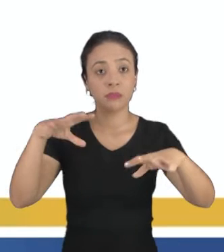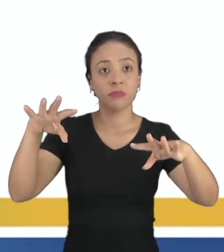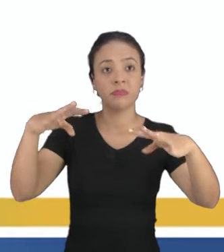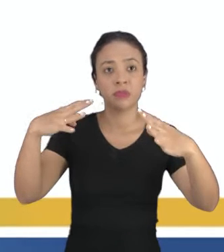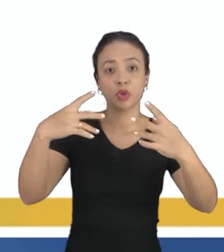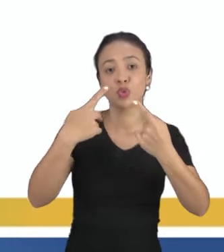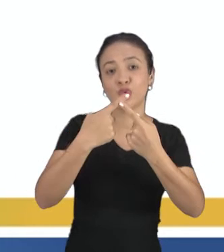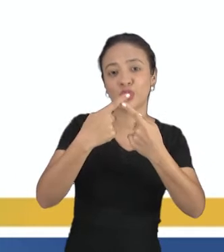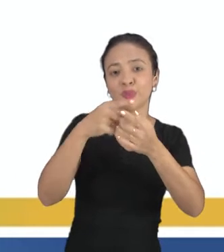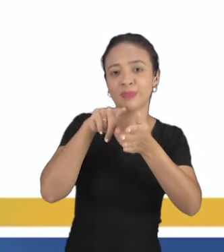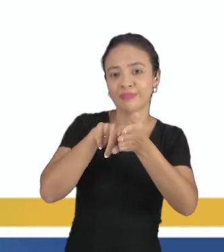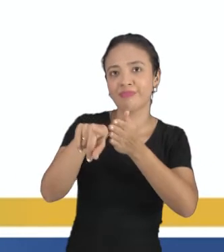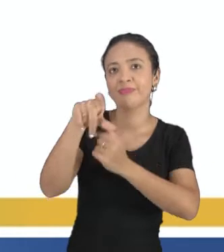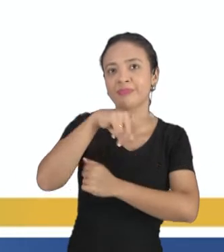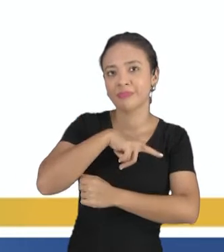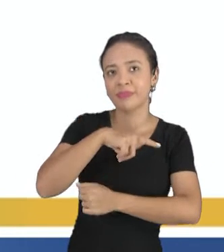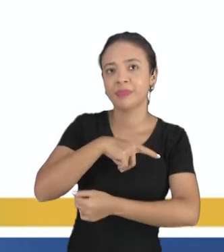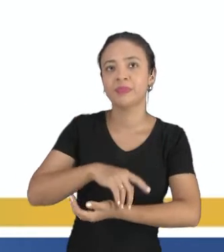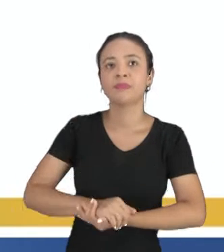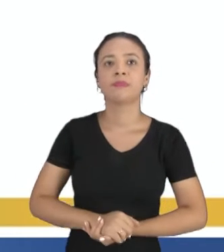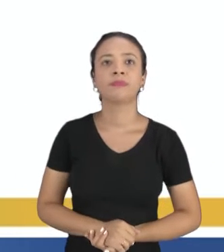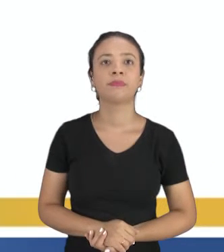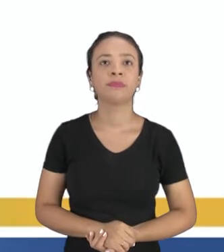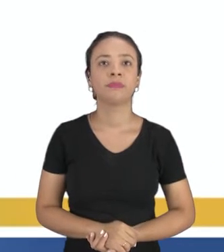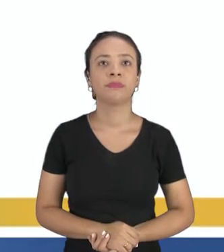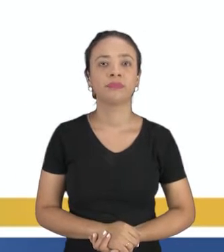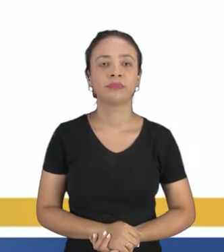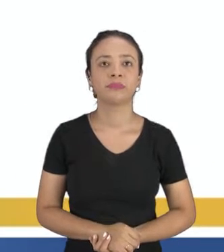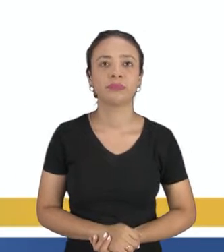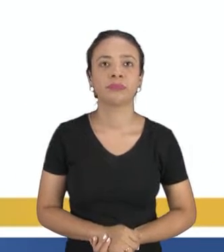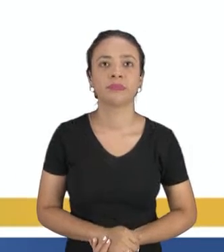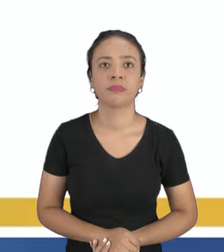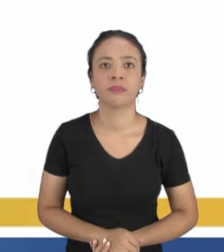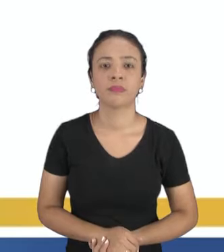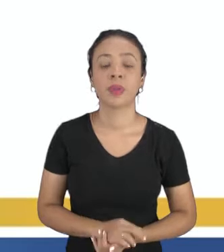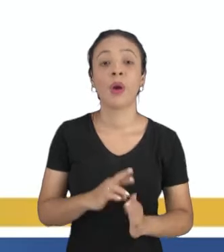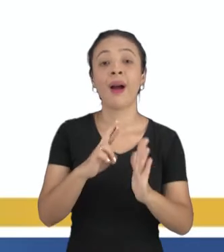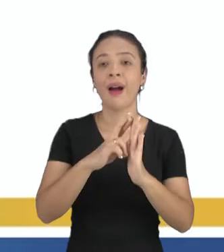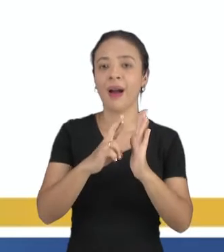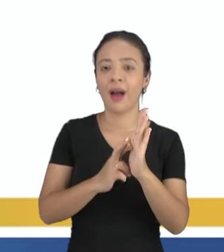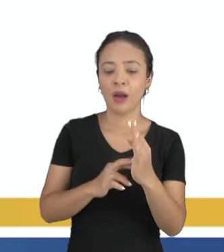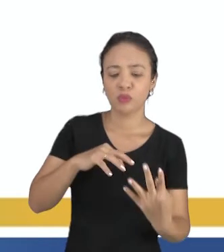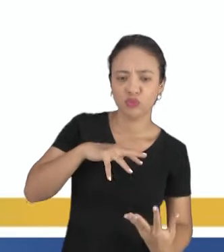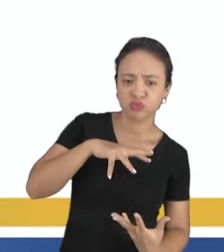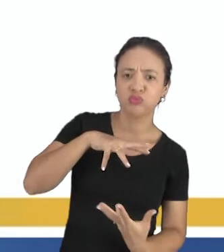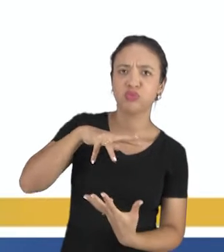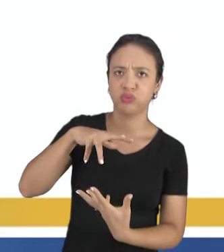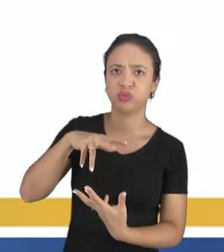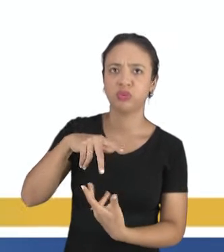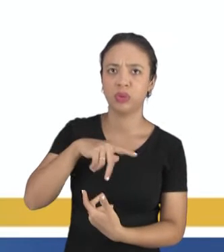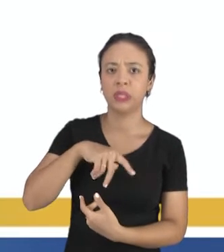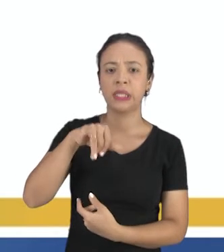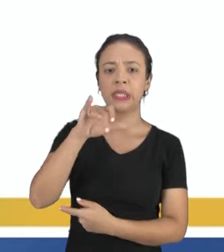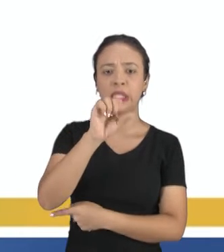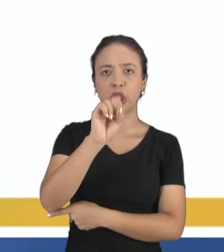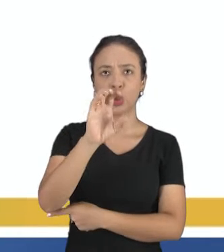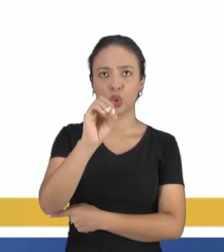nesse tipo de questão. Então, vamos lá. O padrão internacional ISO